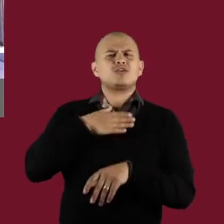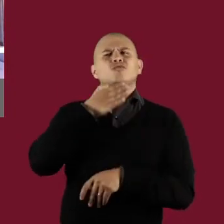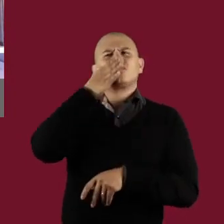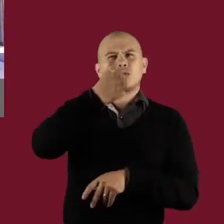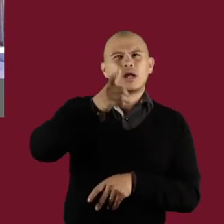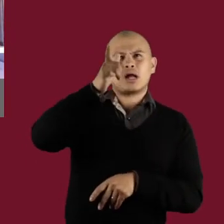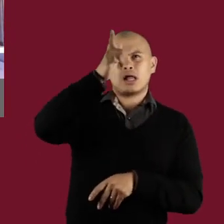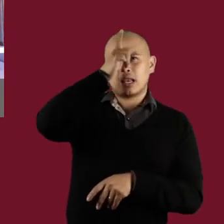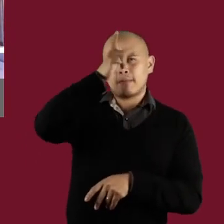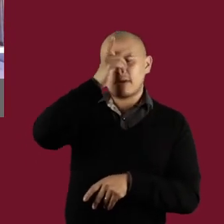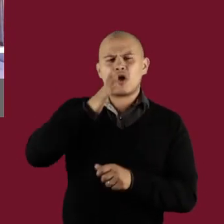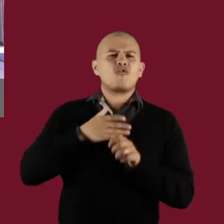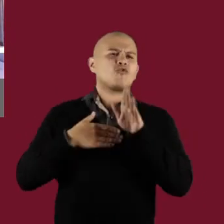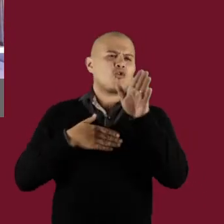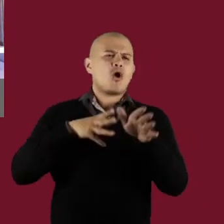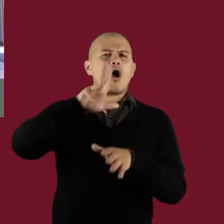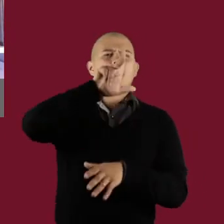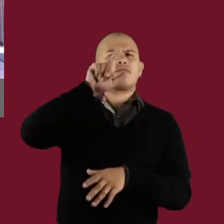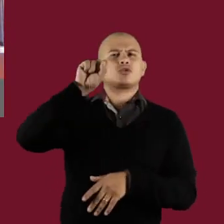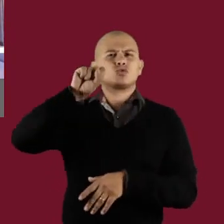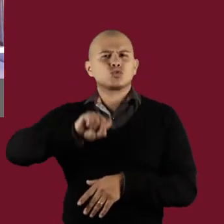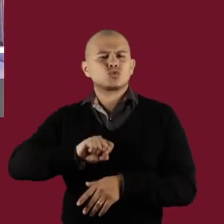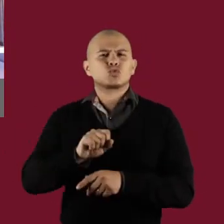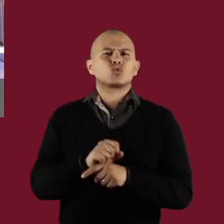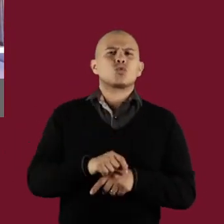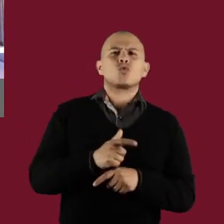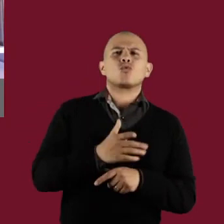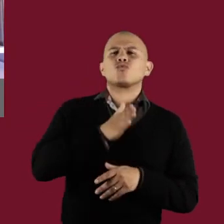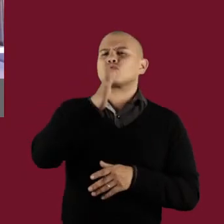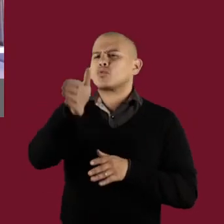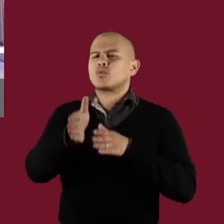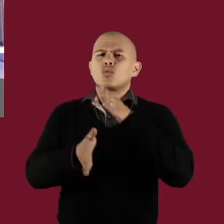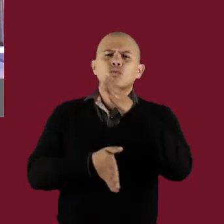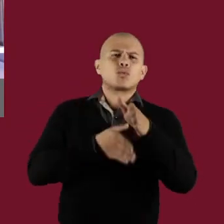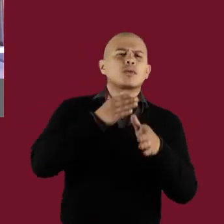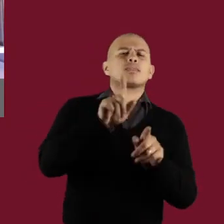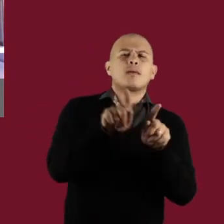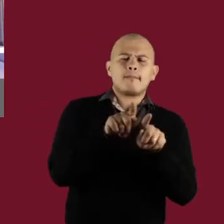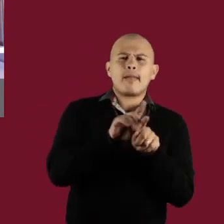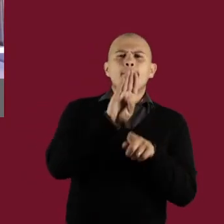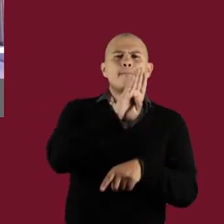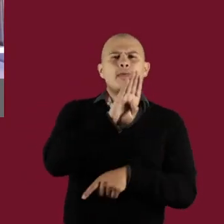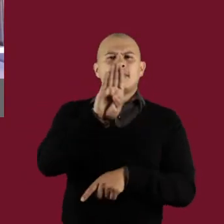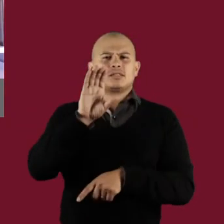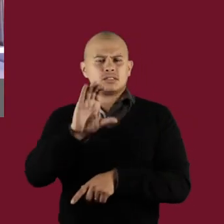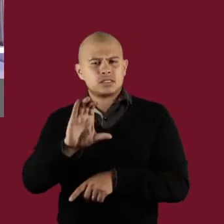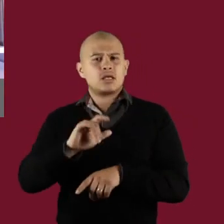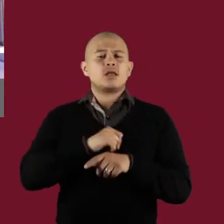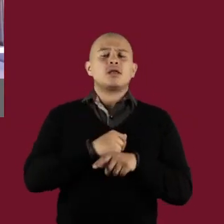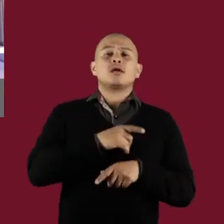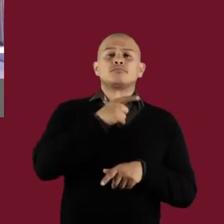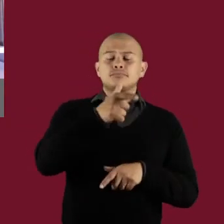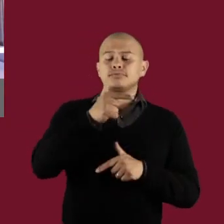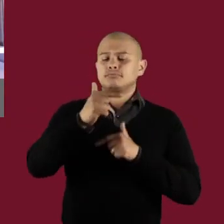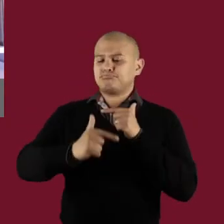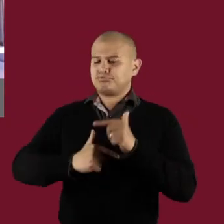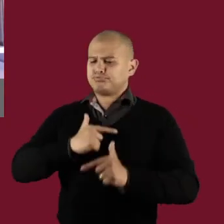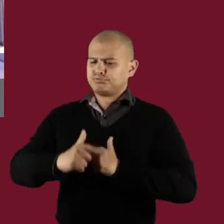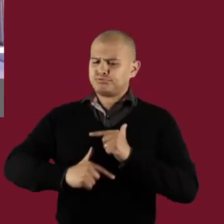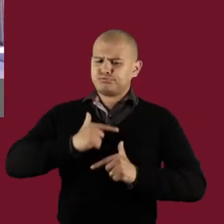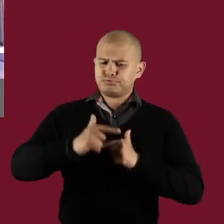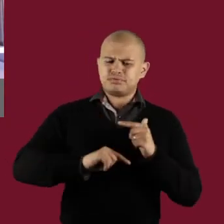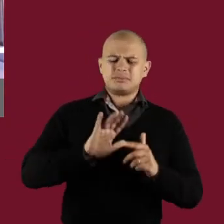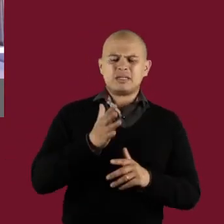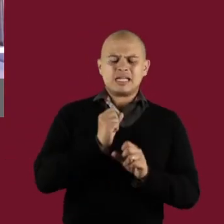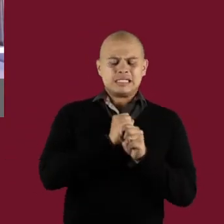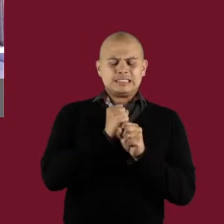fui para a África do Sul, acabei depois na BBC. depois de trabalhar cerca de 14